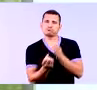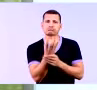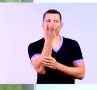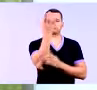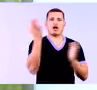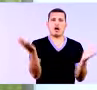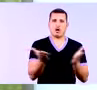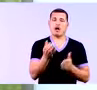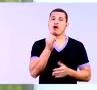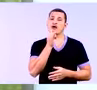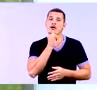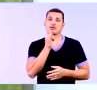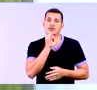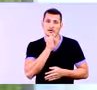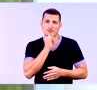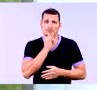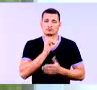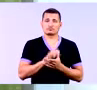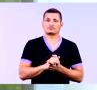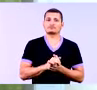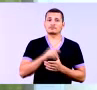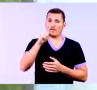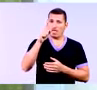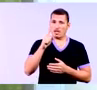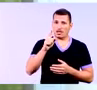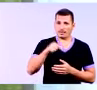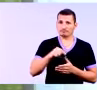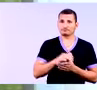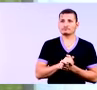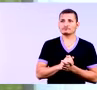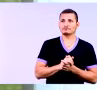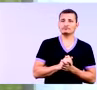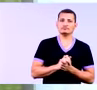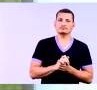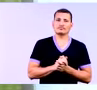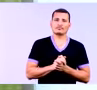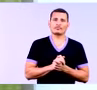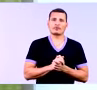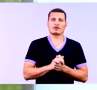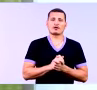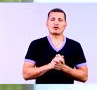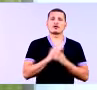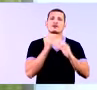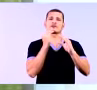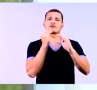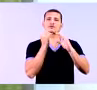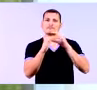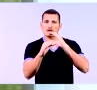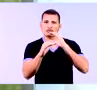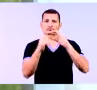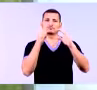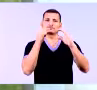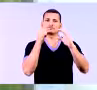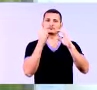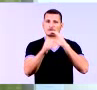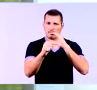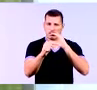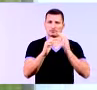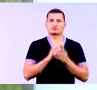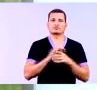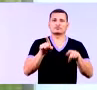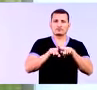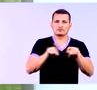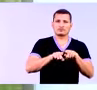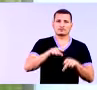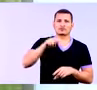exemplo clássico disso é a própria caixa de e-mail do Gmail, o navegador Chrome, que